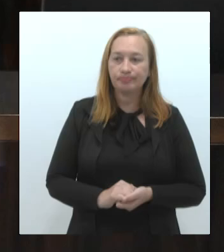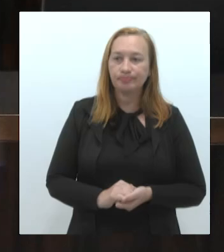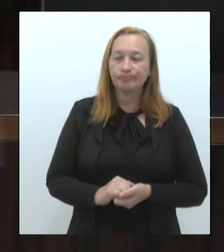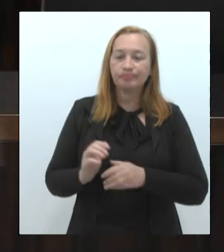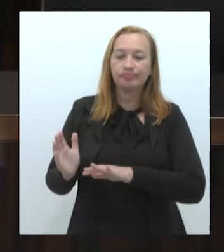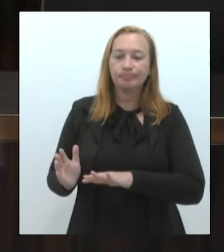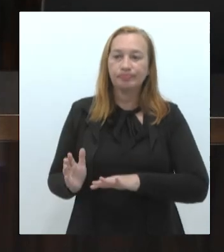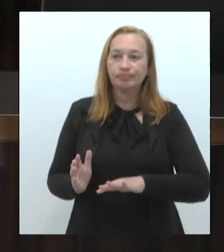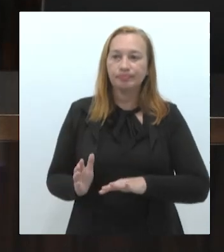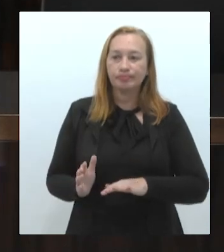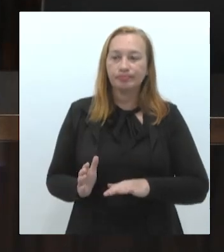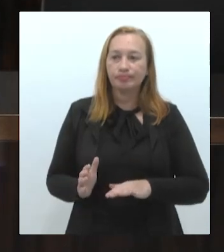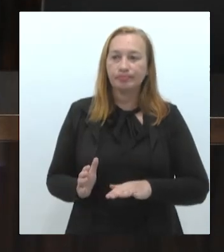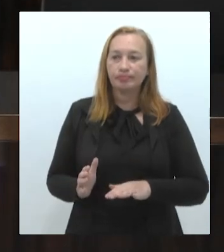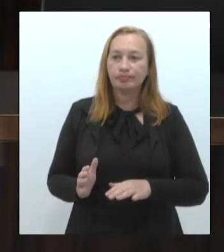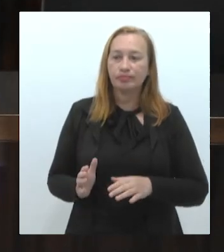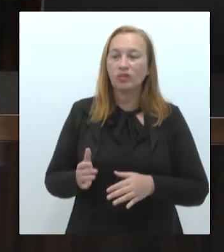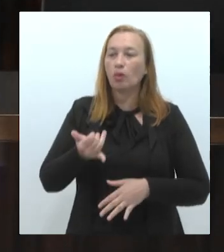Volta